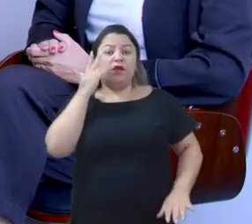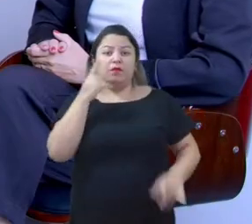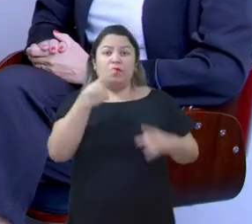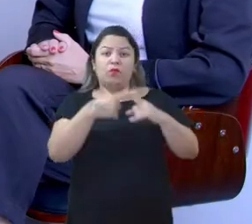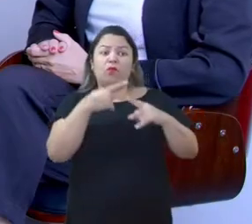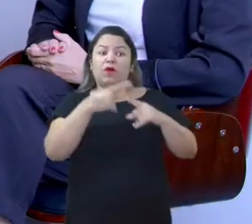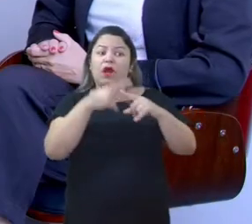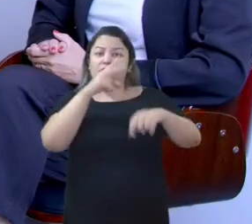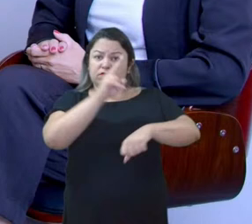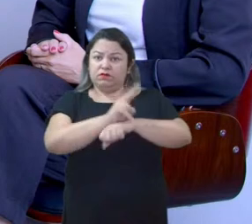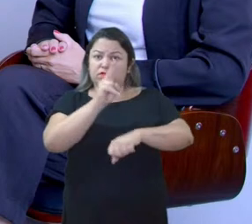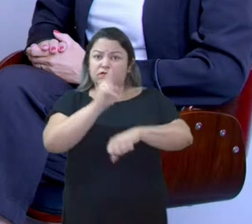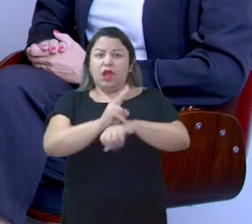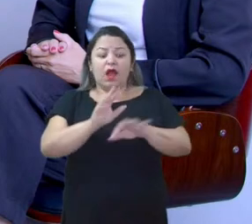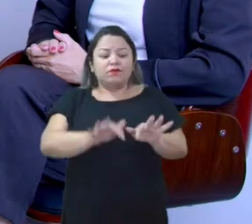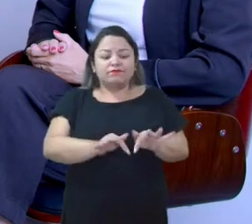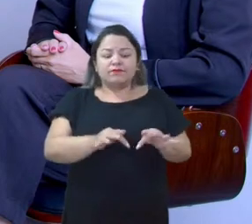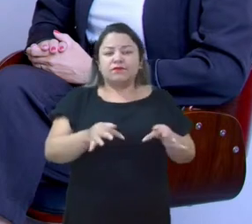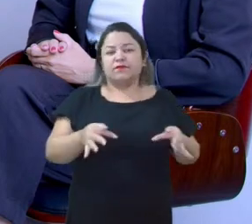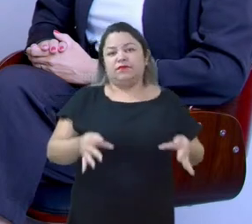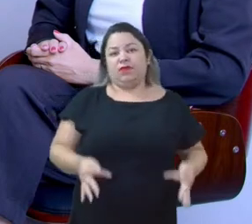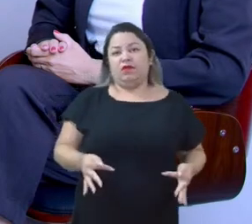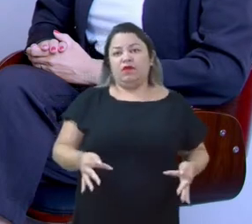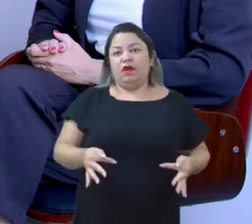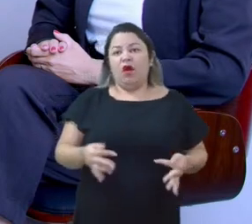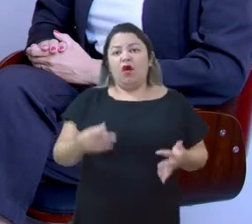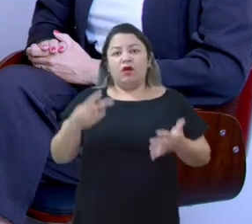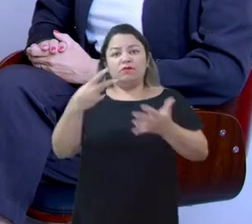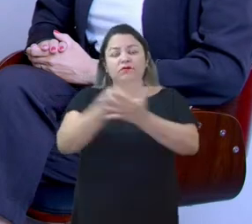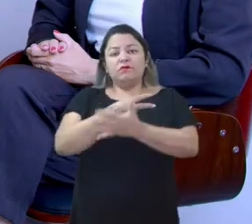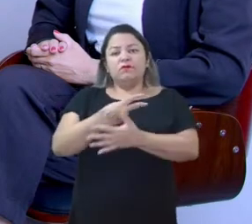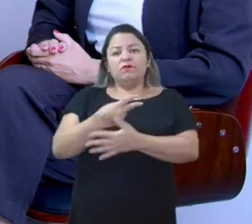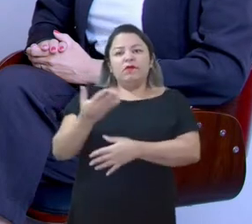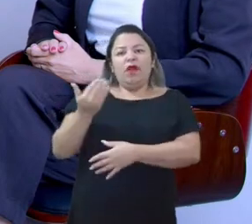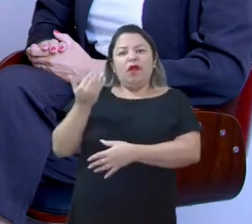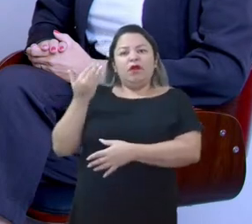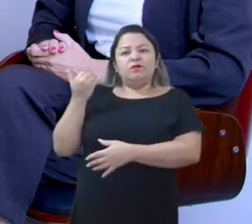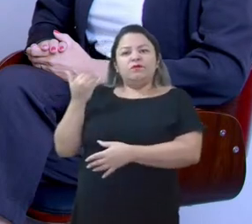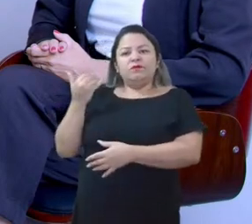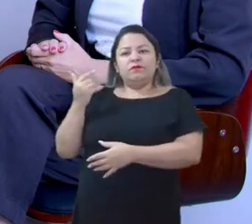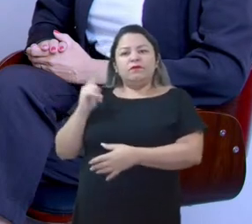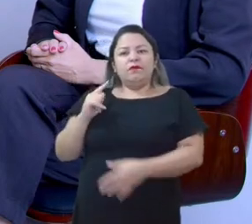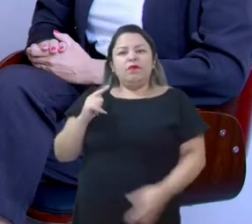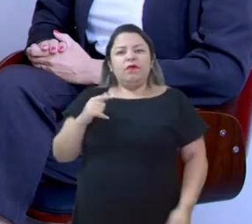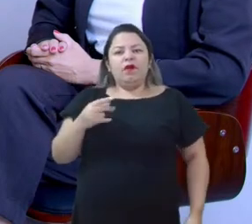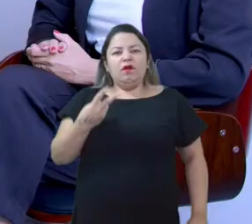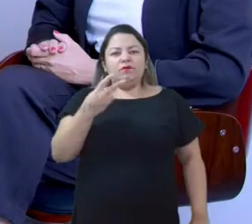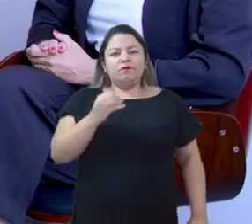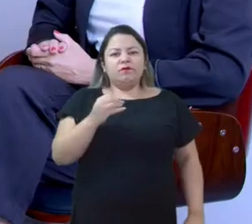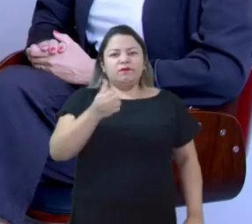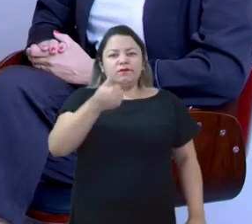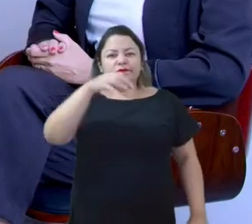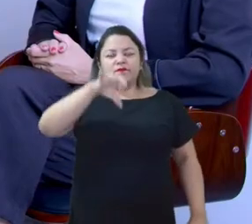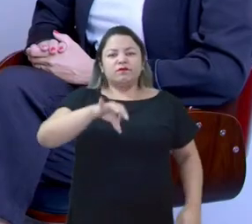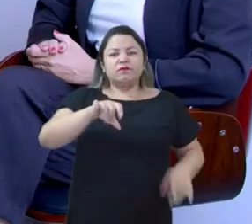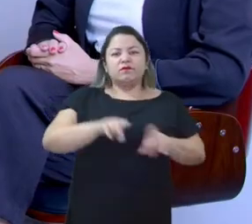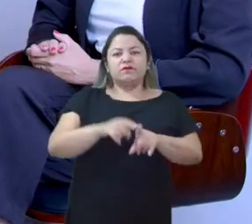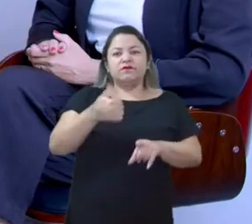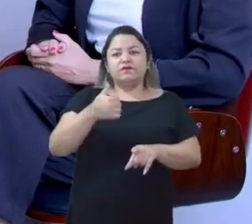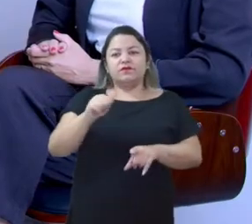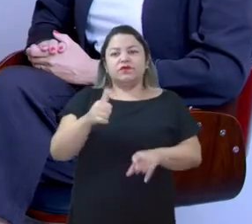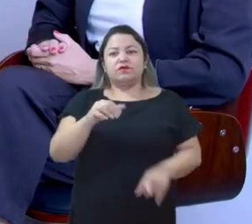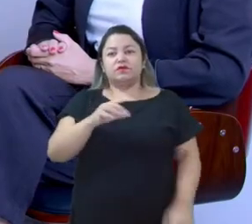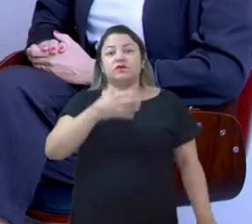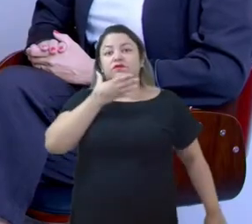defendo? Por uma questão muito simples. Olha o que aconteceu. Depois de 2019, eu apresentei 11 de dezembro